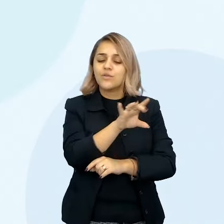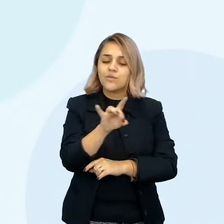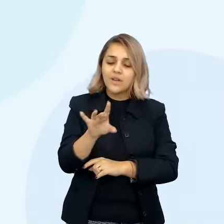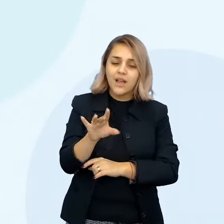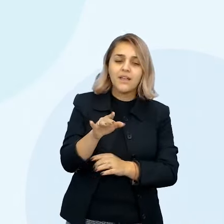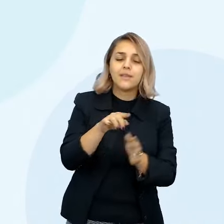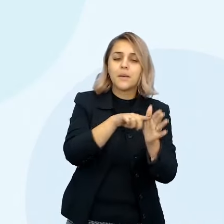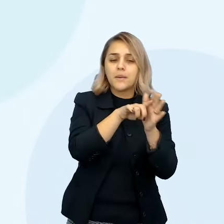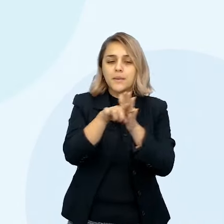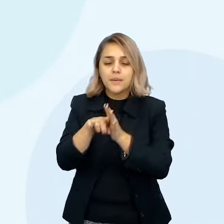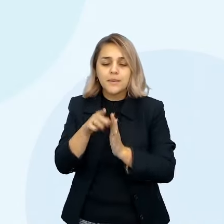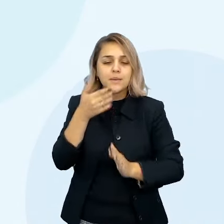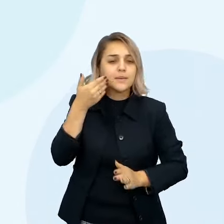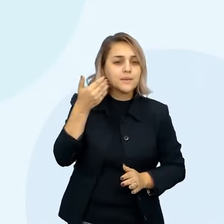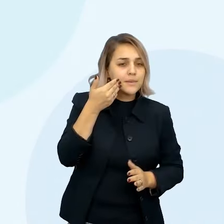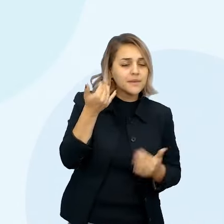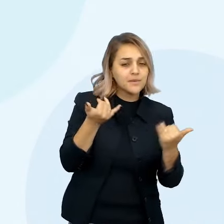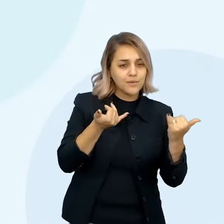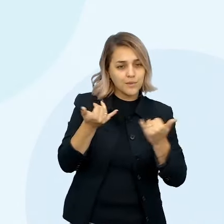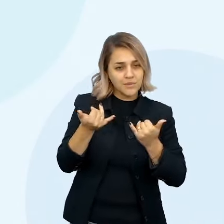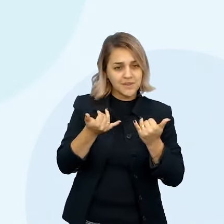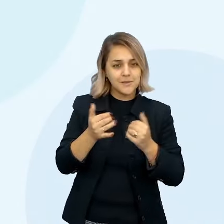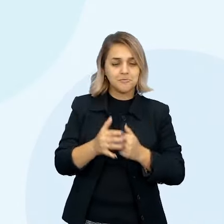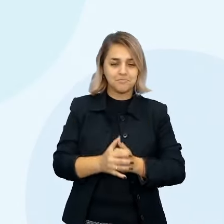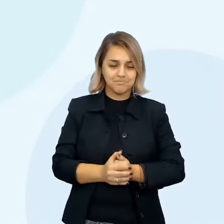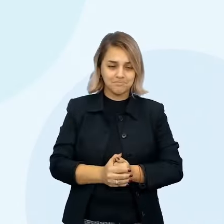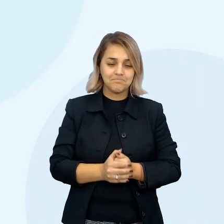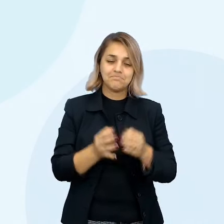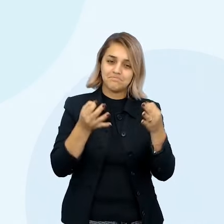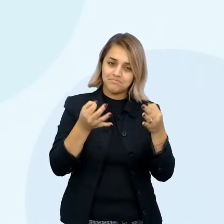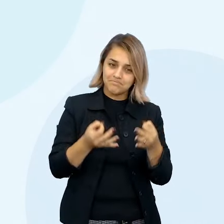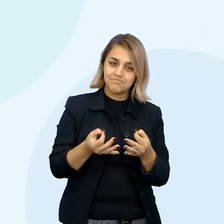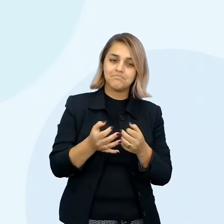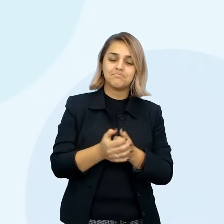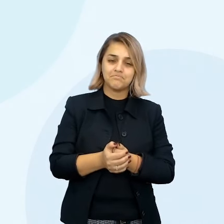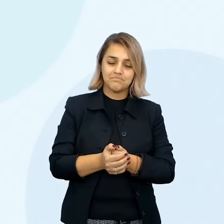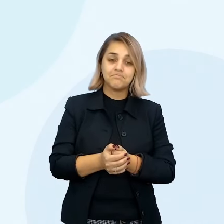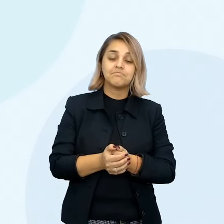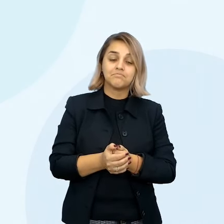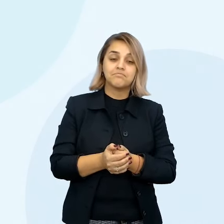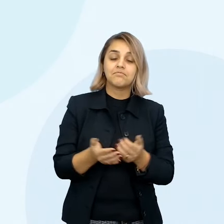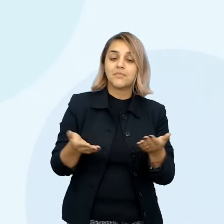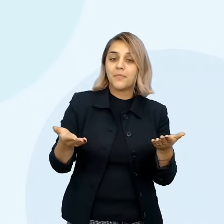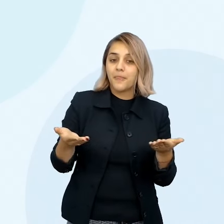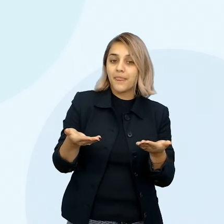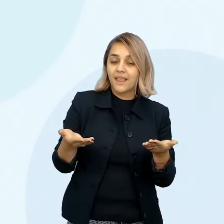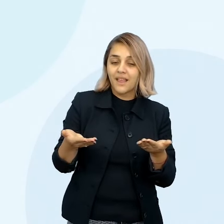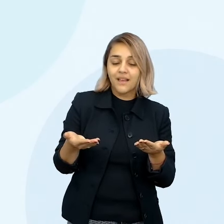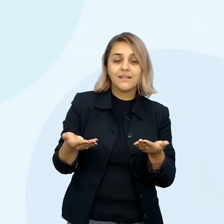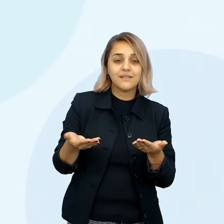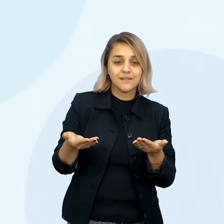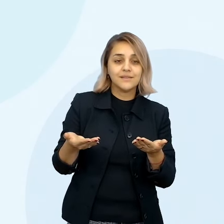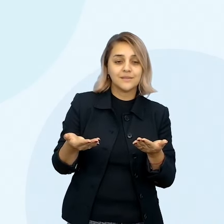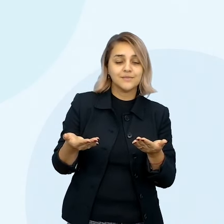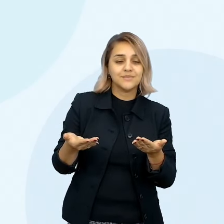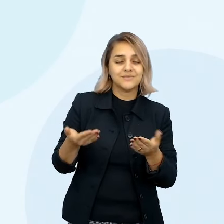de dados em pesquisa, certo? E partindo aí para o próximo